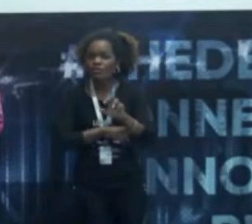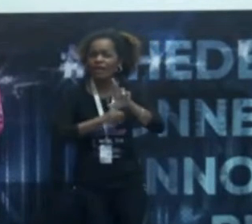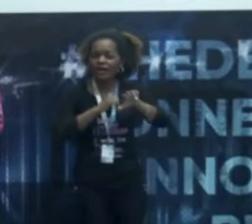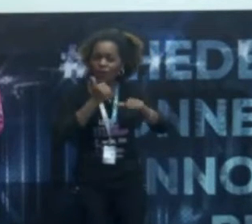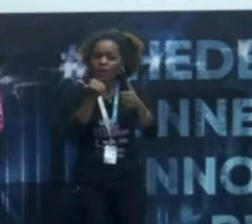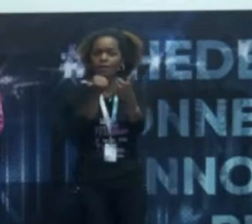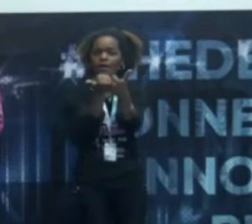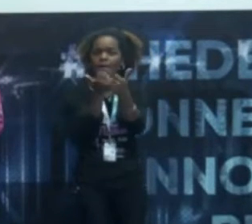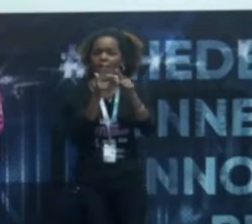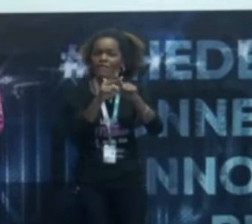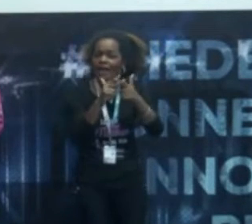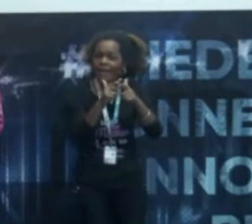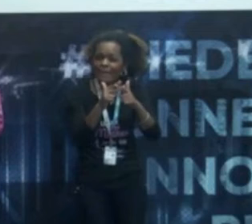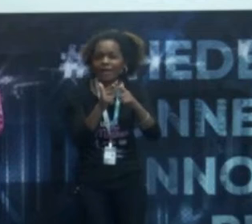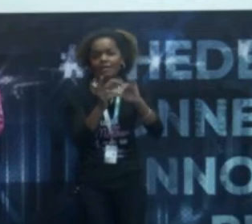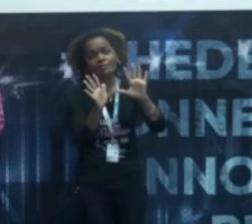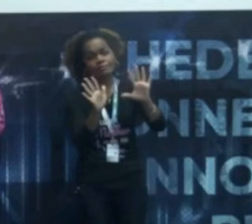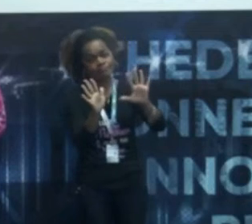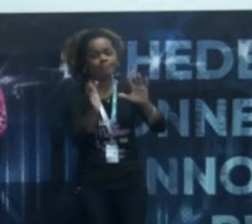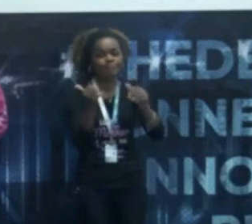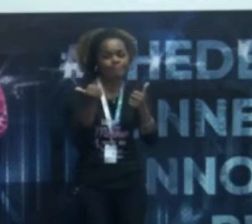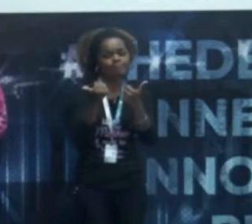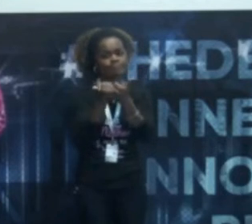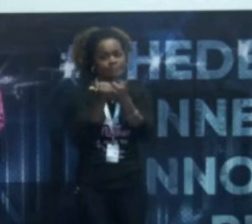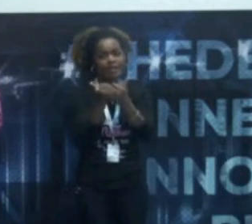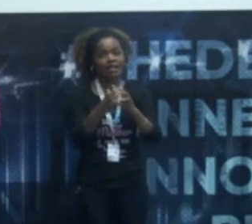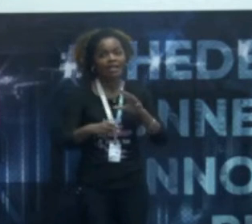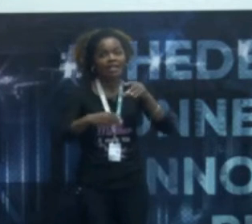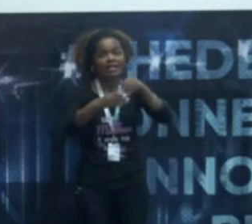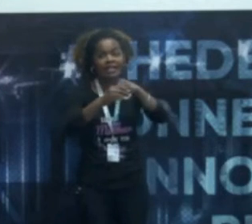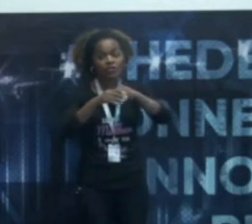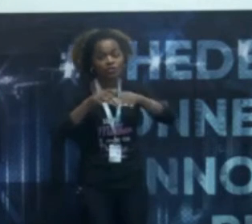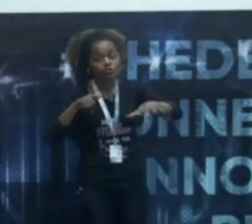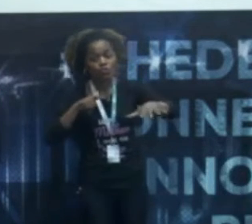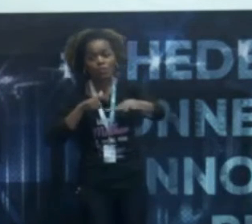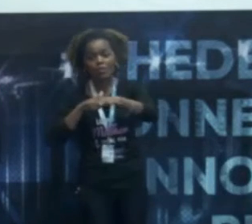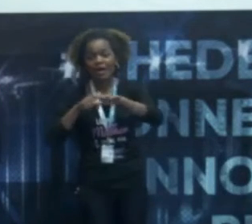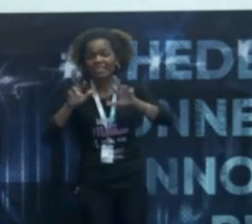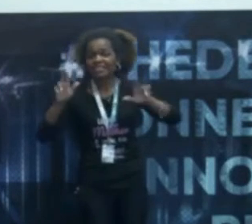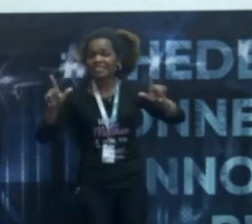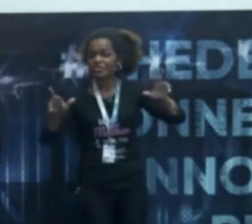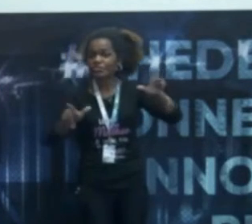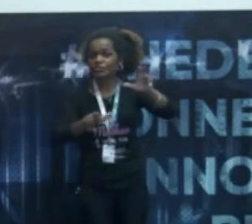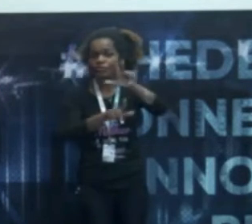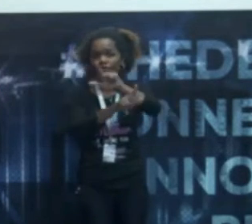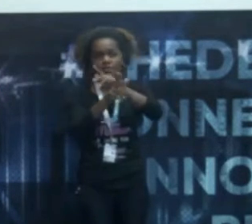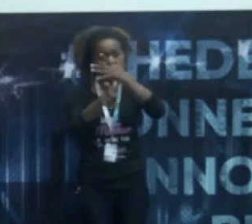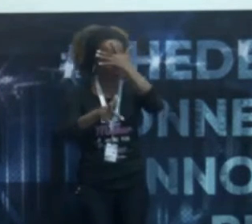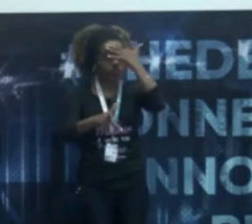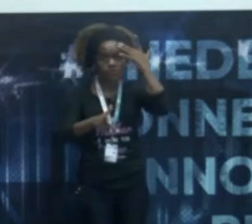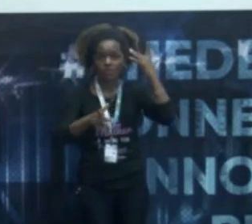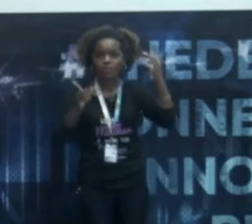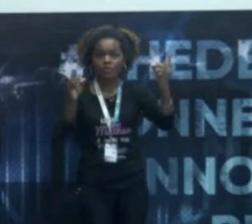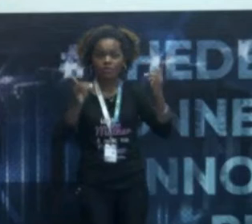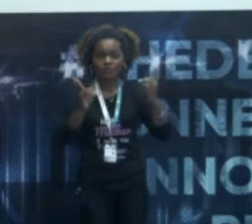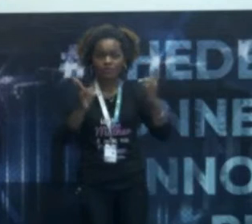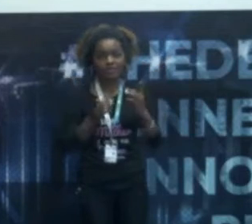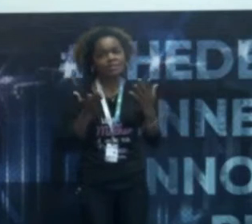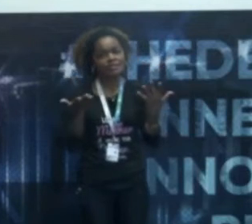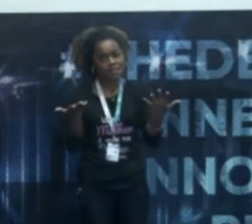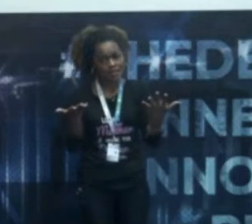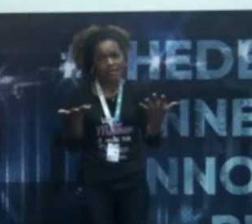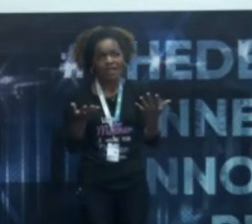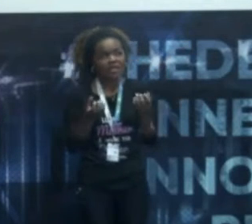ferramenta paliativa dentro de um cenário completamente adverso da inclusão de pessoas com deficiência, e ainda assim ela não é